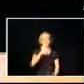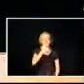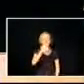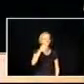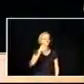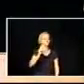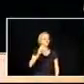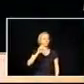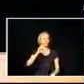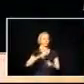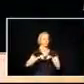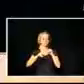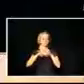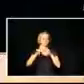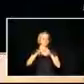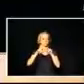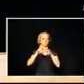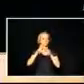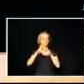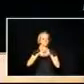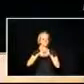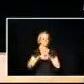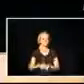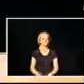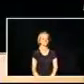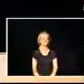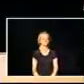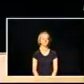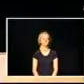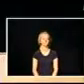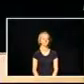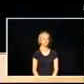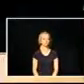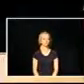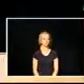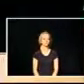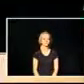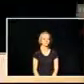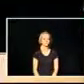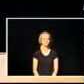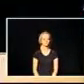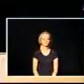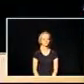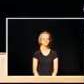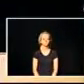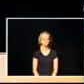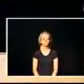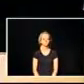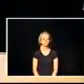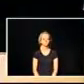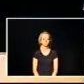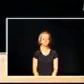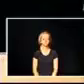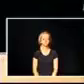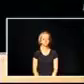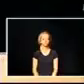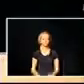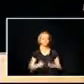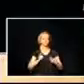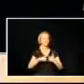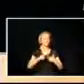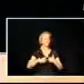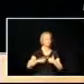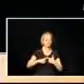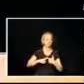será que não se publica isso? Porque, de repente, o que nós vamos ver lá é a possibilidade de